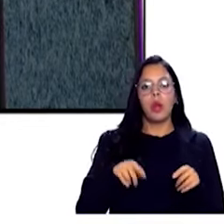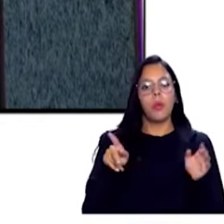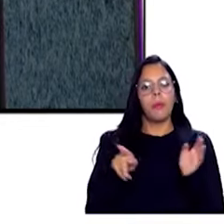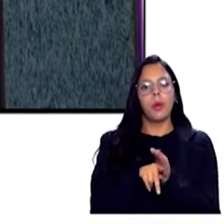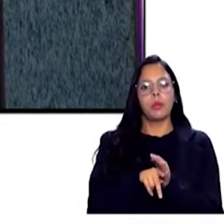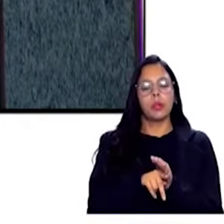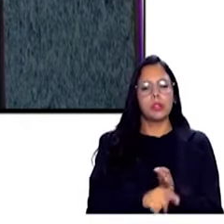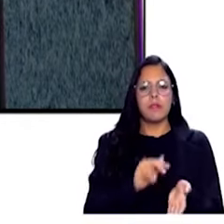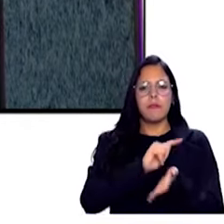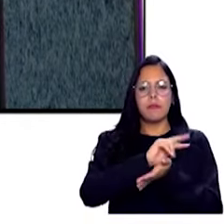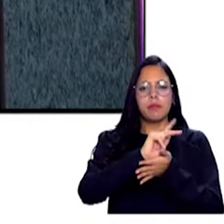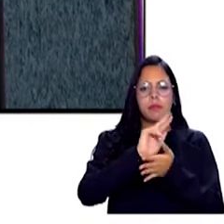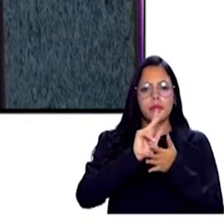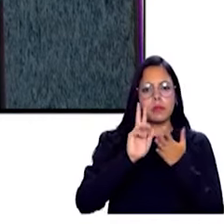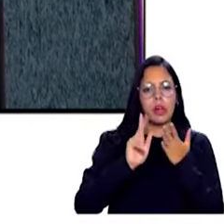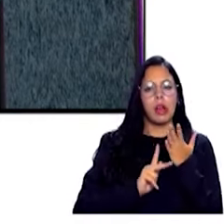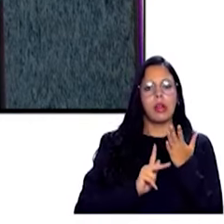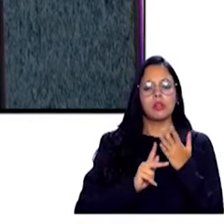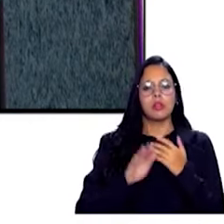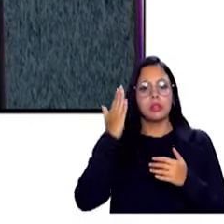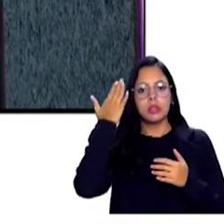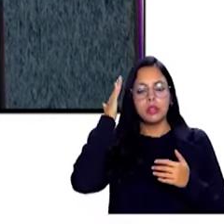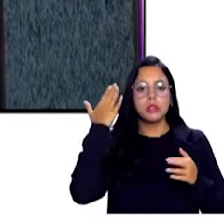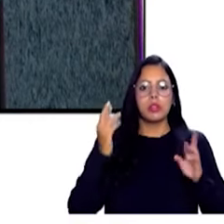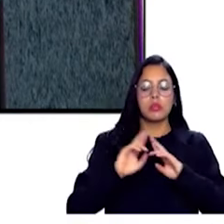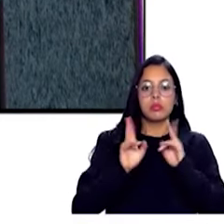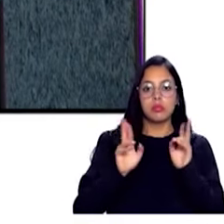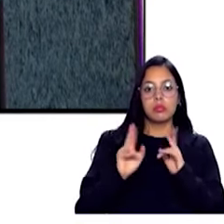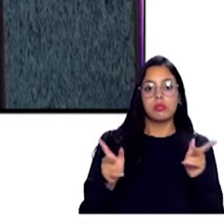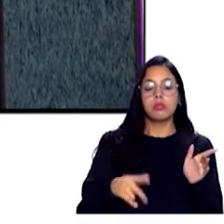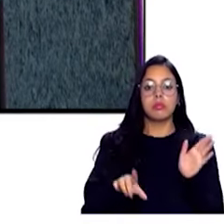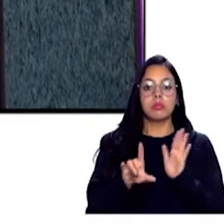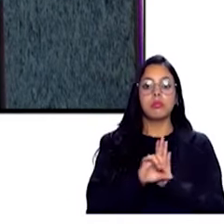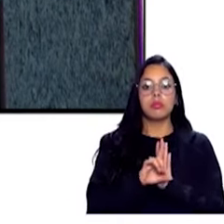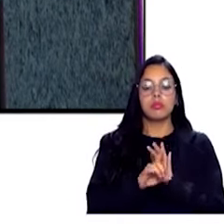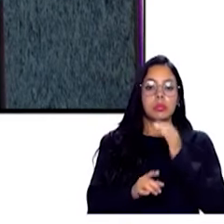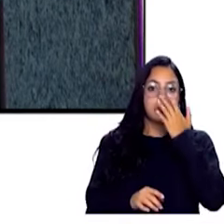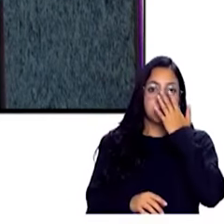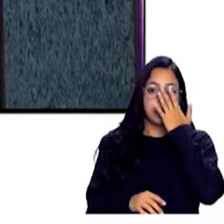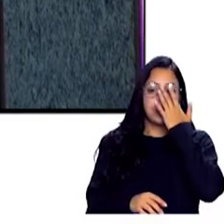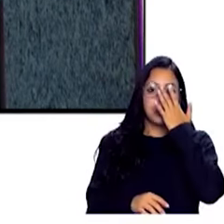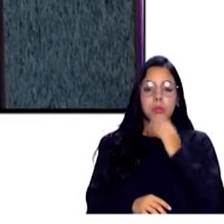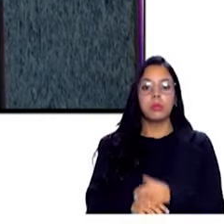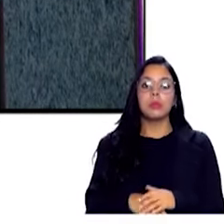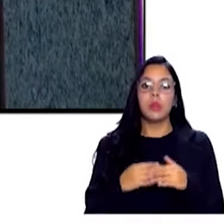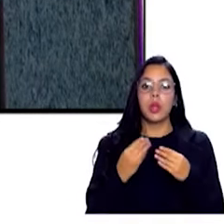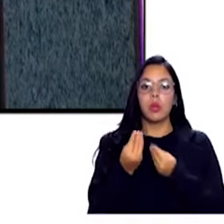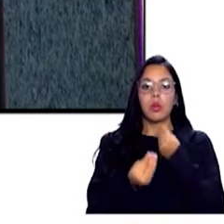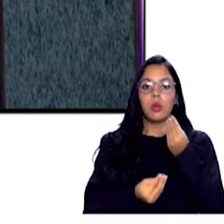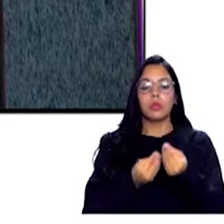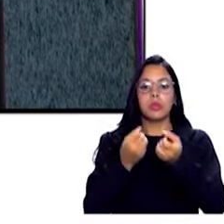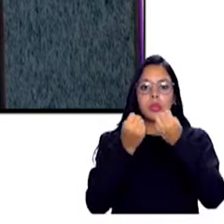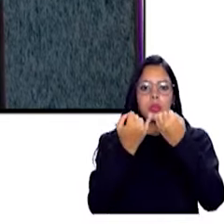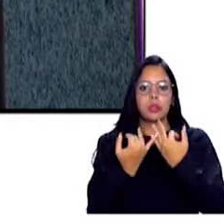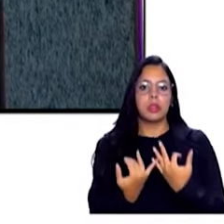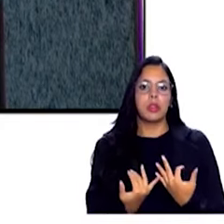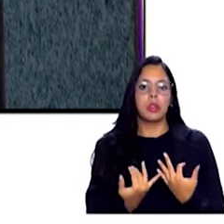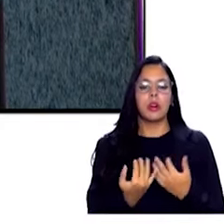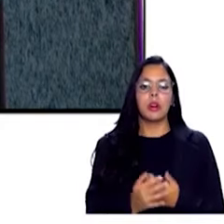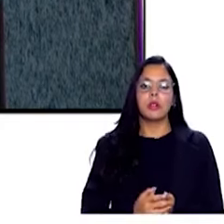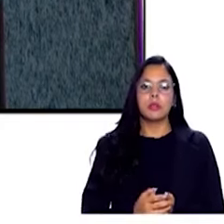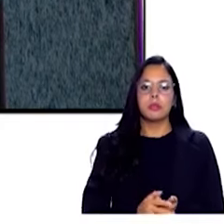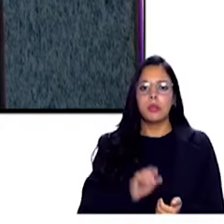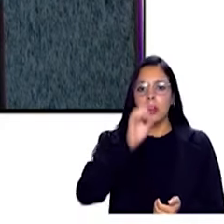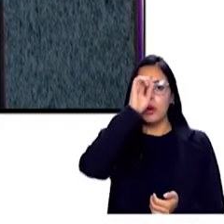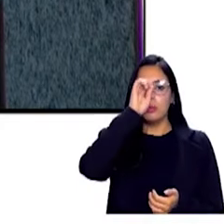pluralidade de interpretações possíveis ele está confessando que ele está decidindo